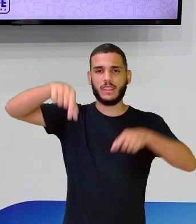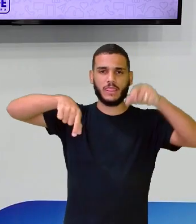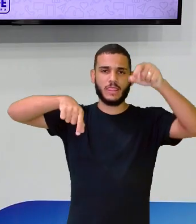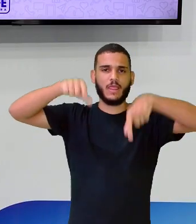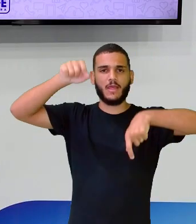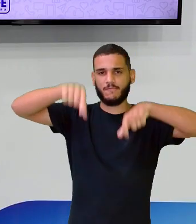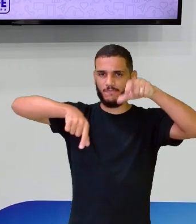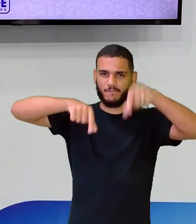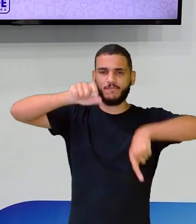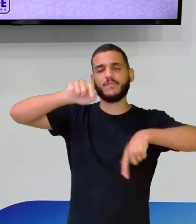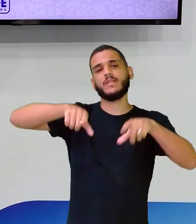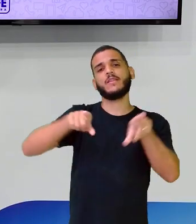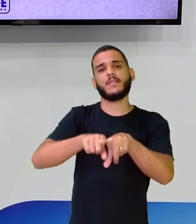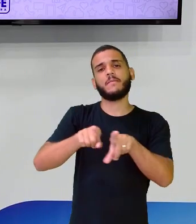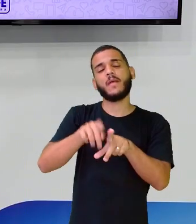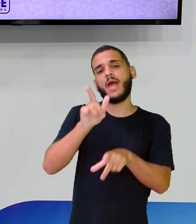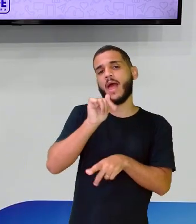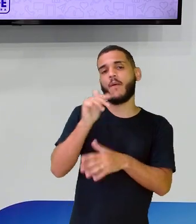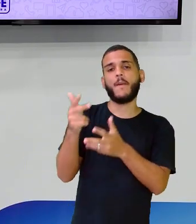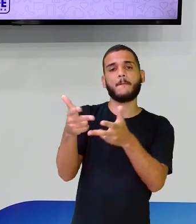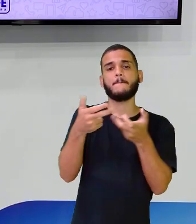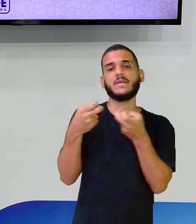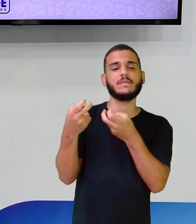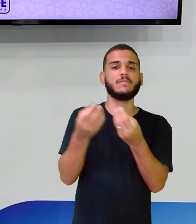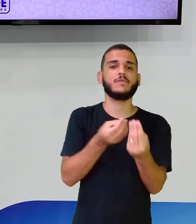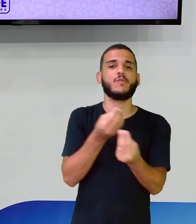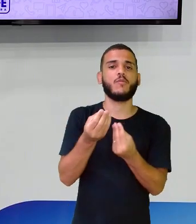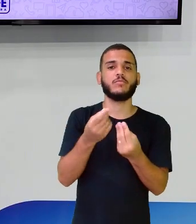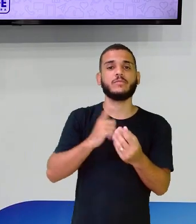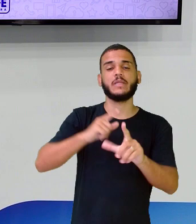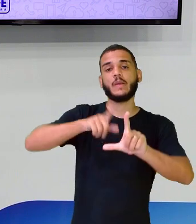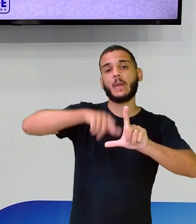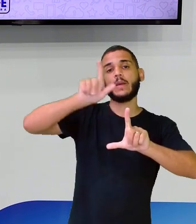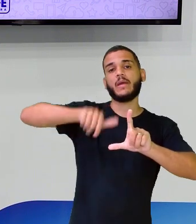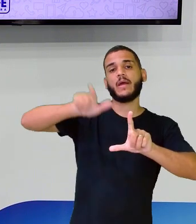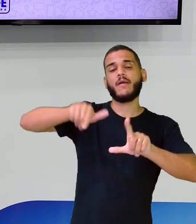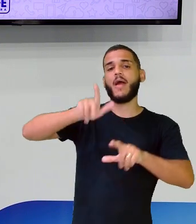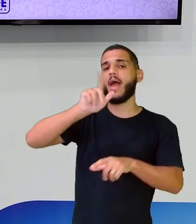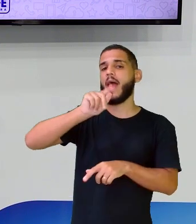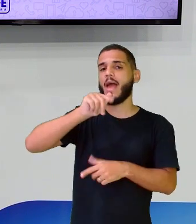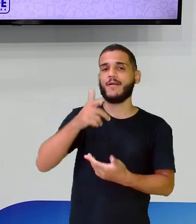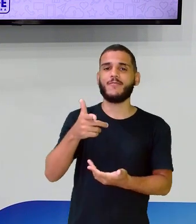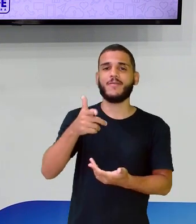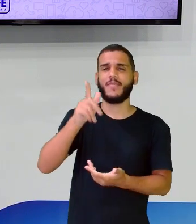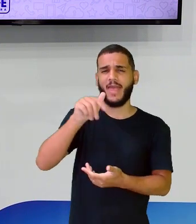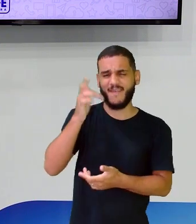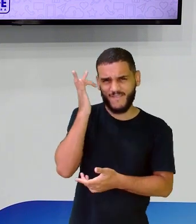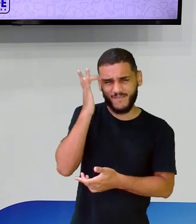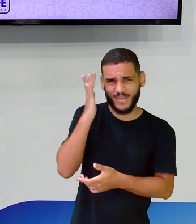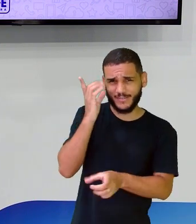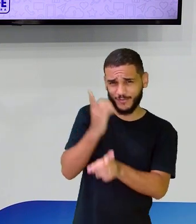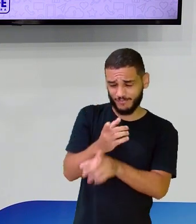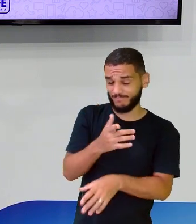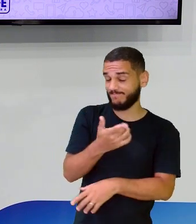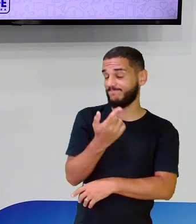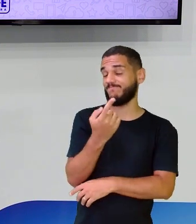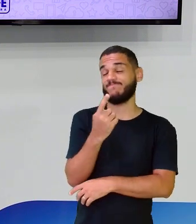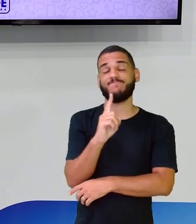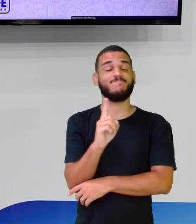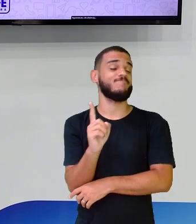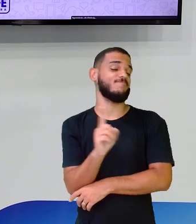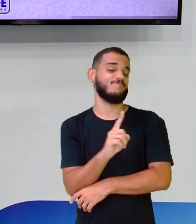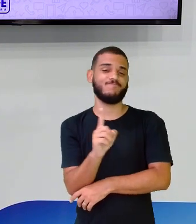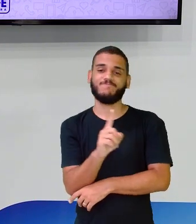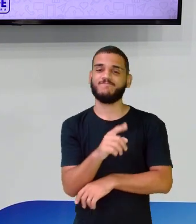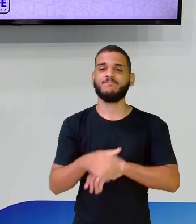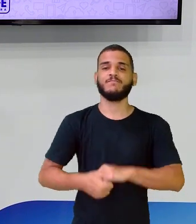aquele acúmulo de água. Então a gente pode perceber, por esse gráfico aqui, que a água doce não é tão fácil para ser encontrada no nosso